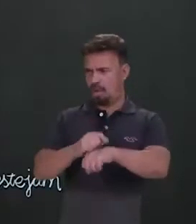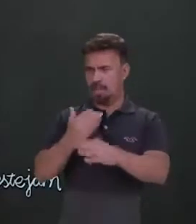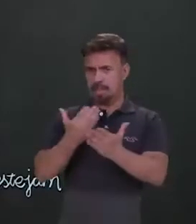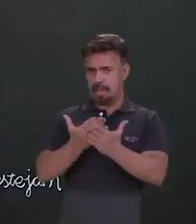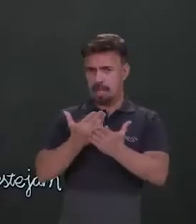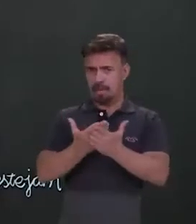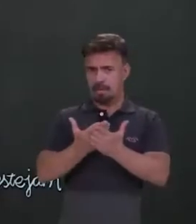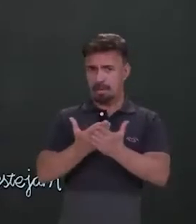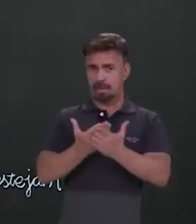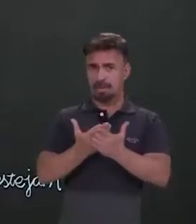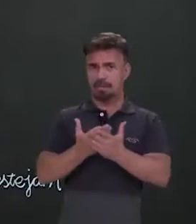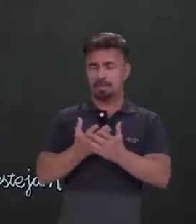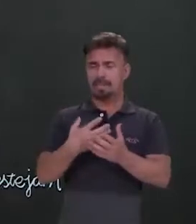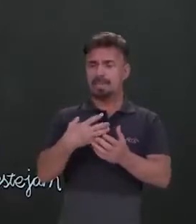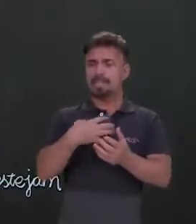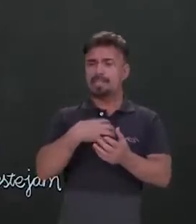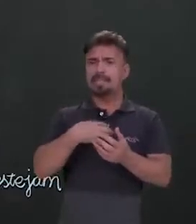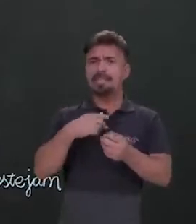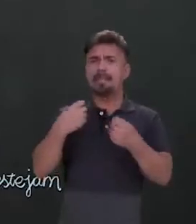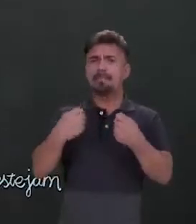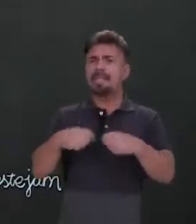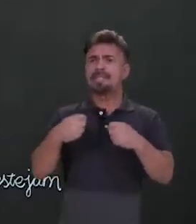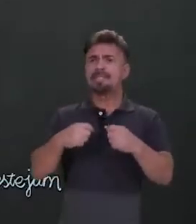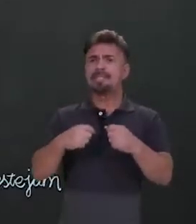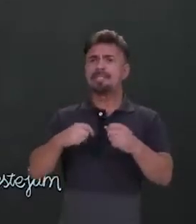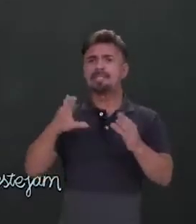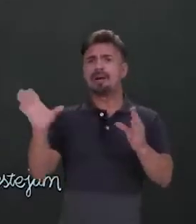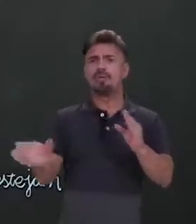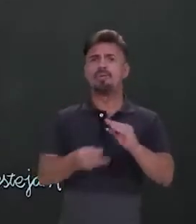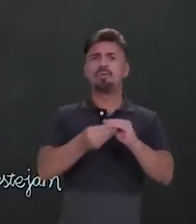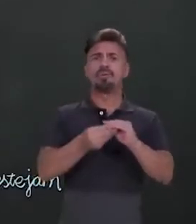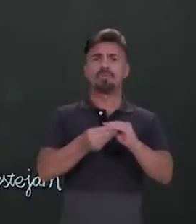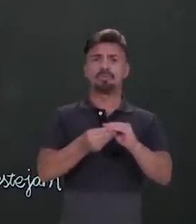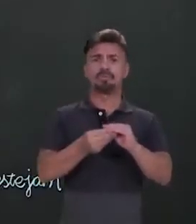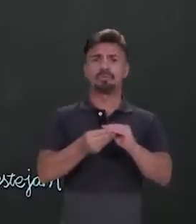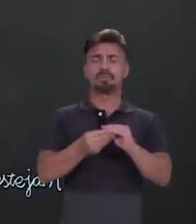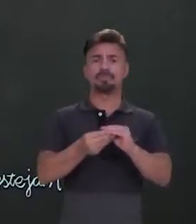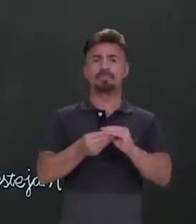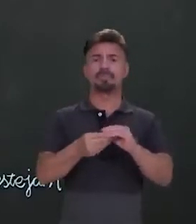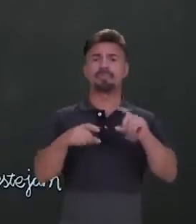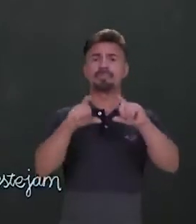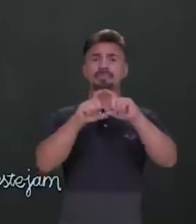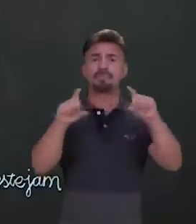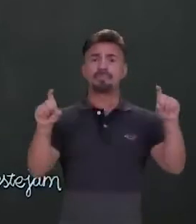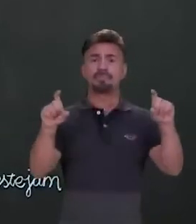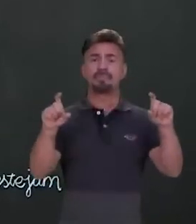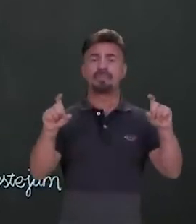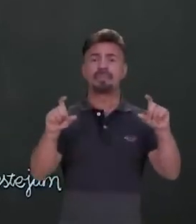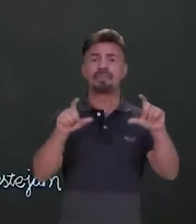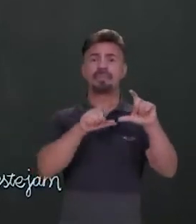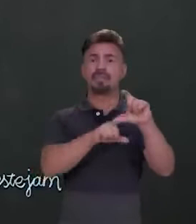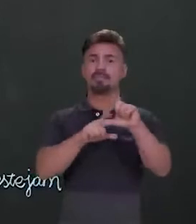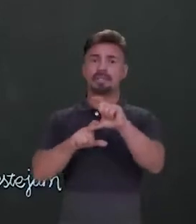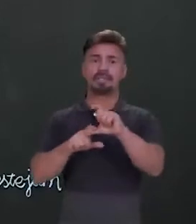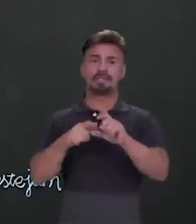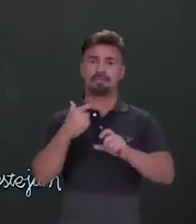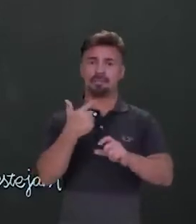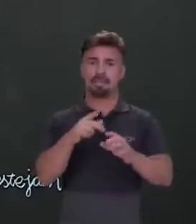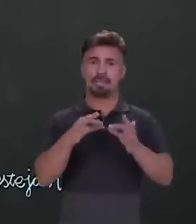aulas, necessariamente você sente a necessidade de um complemento, ou seja, essa oração não tem